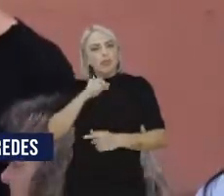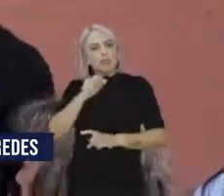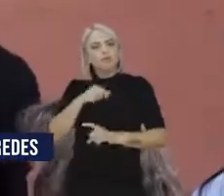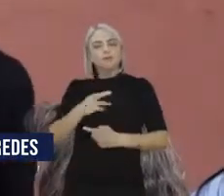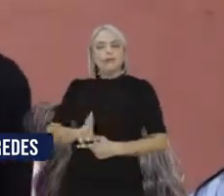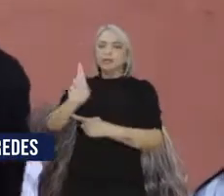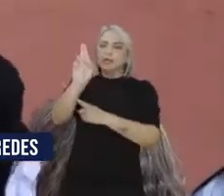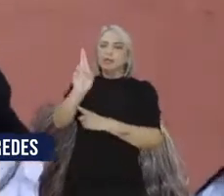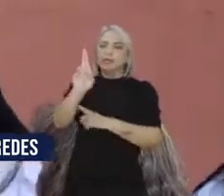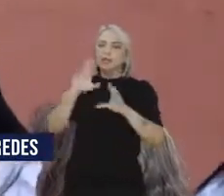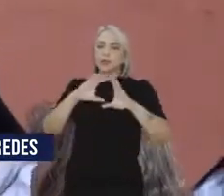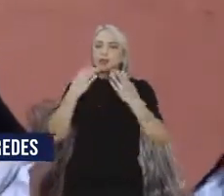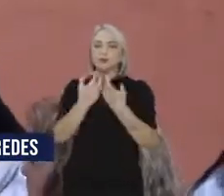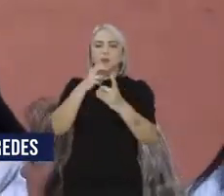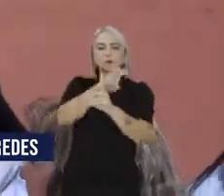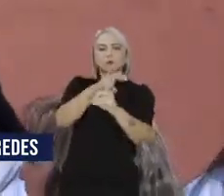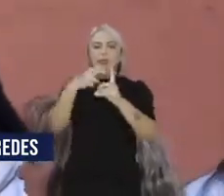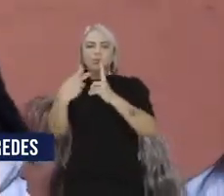gente.